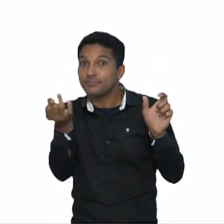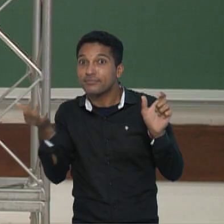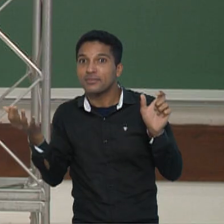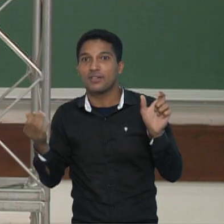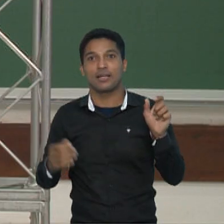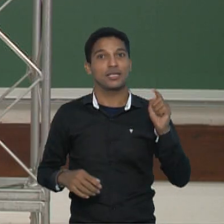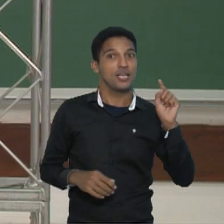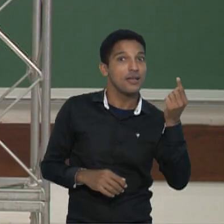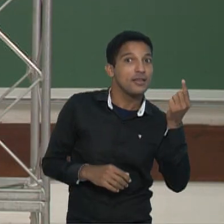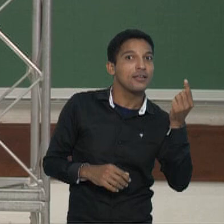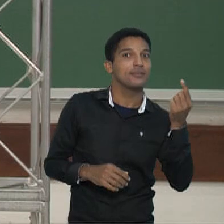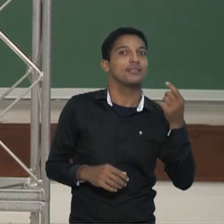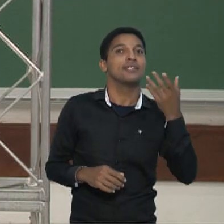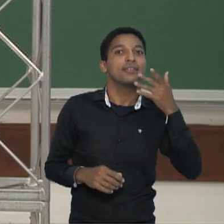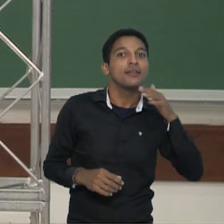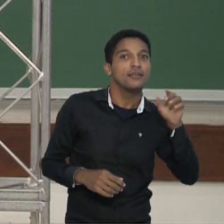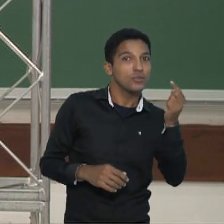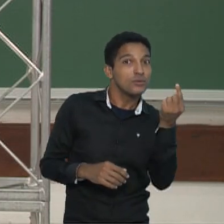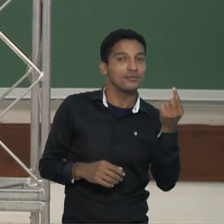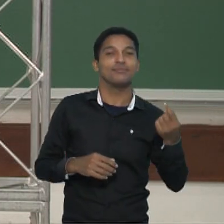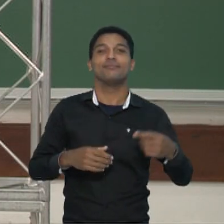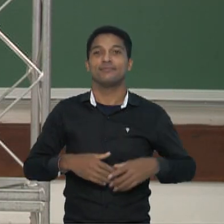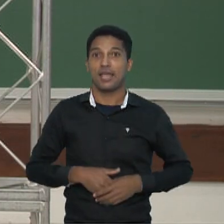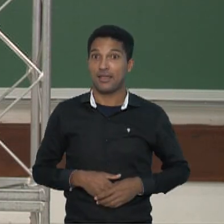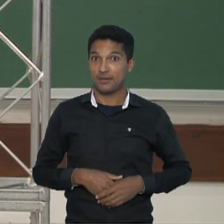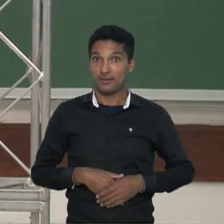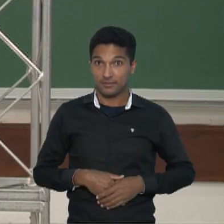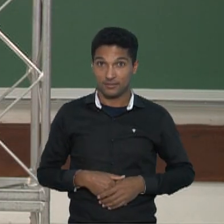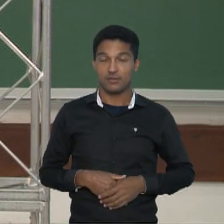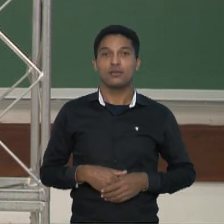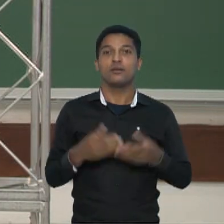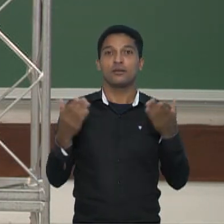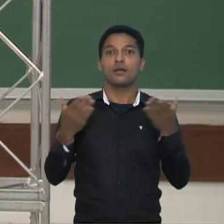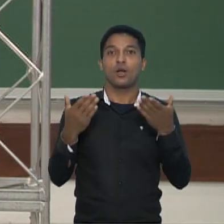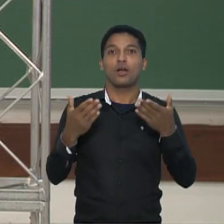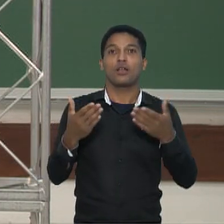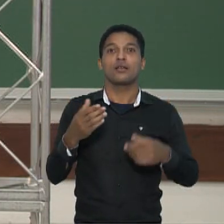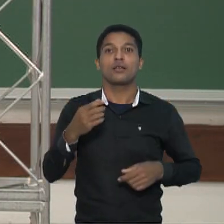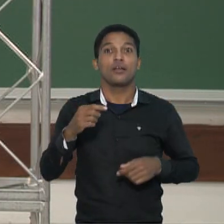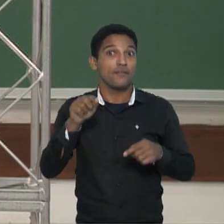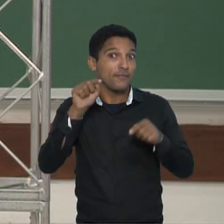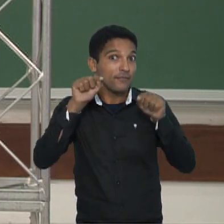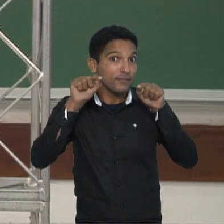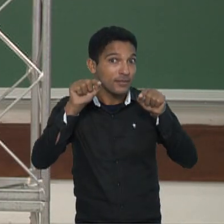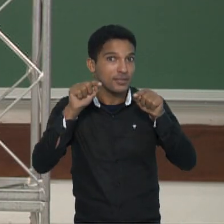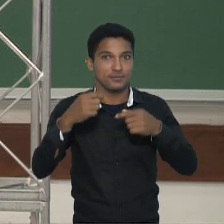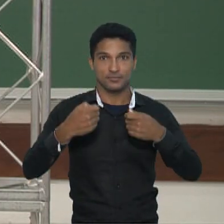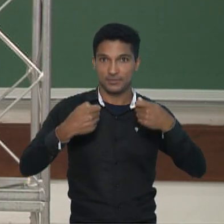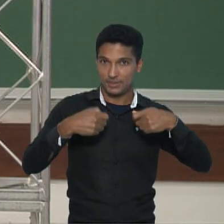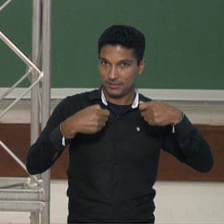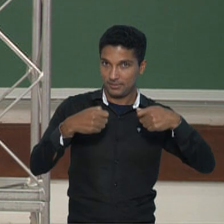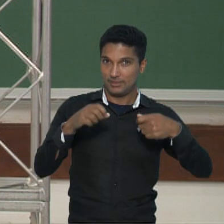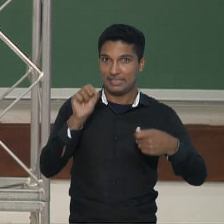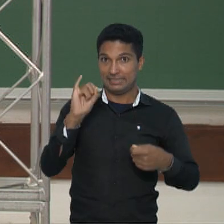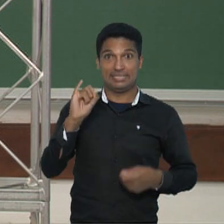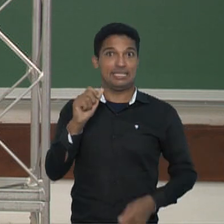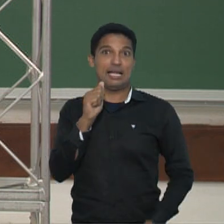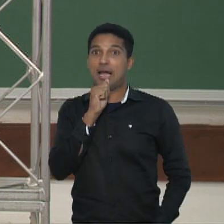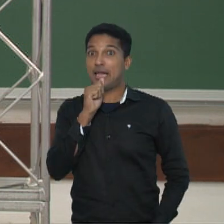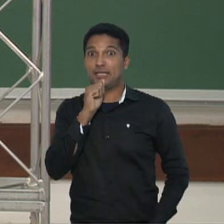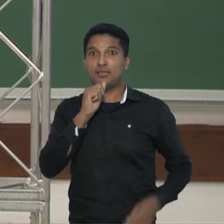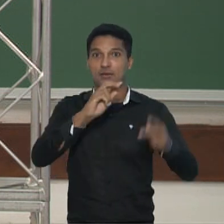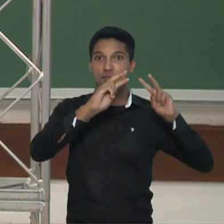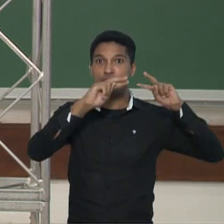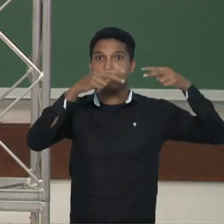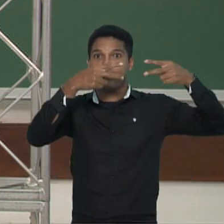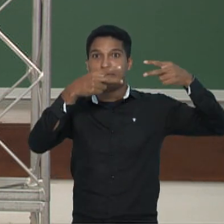é o nosso plural. Bom, agora você precisa, se ainda não colocou a sua presença no Google